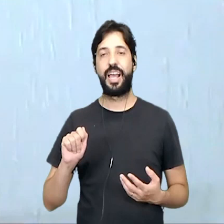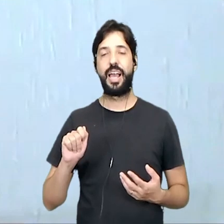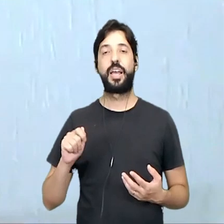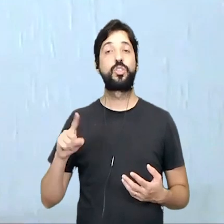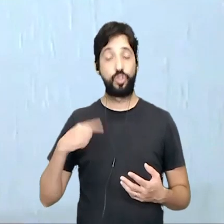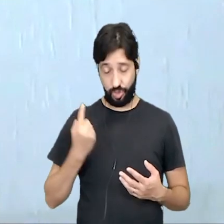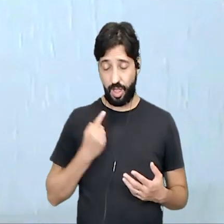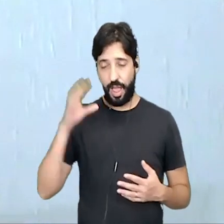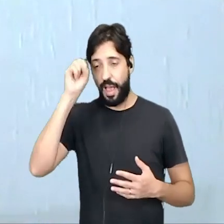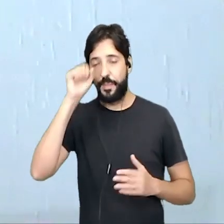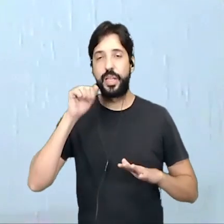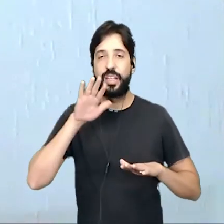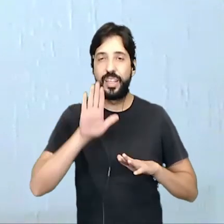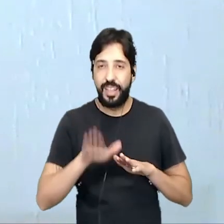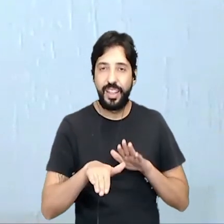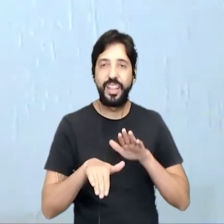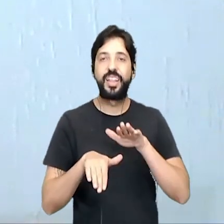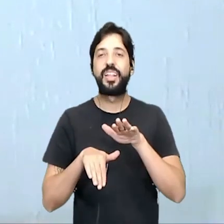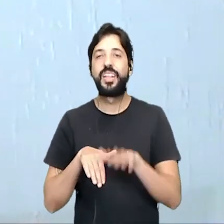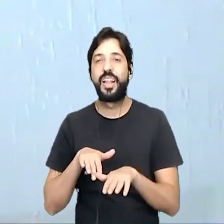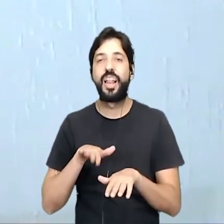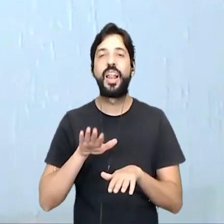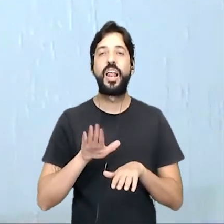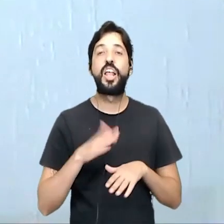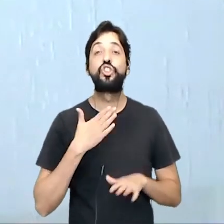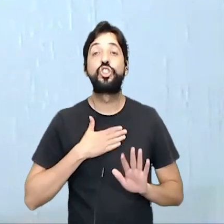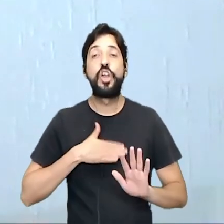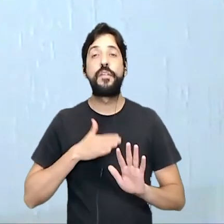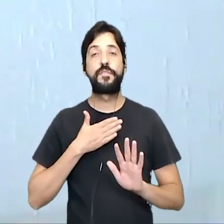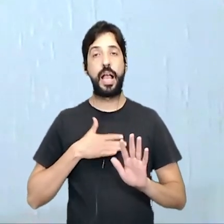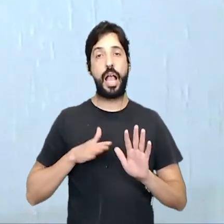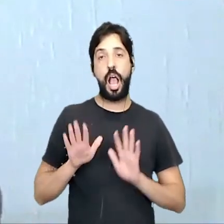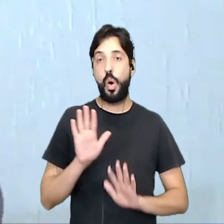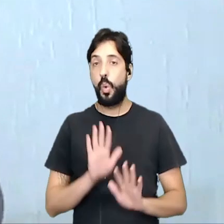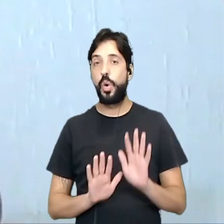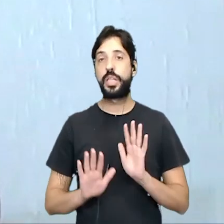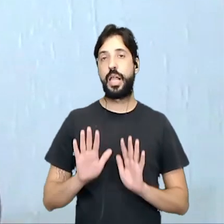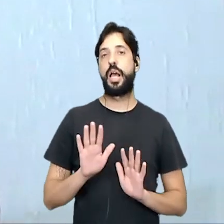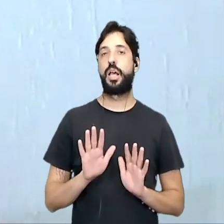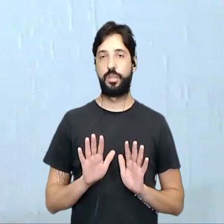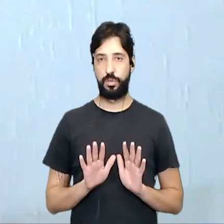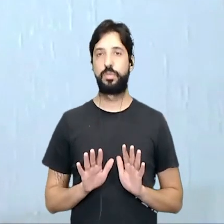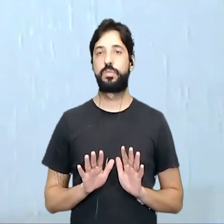né? Nós vamos ter que aprender a pisar devagarinho, andar com cuidado.